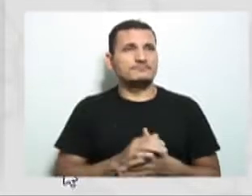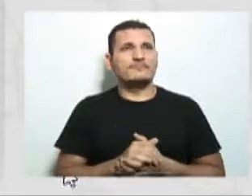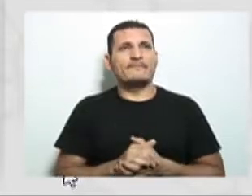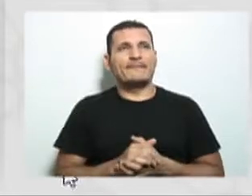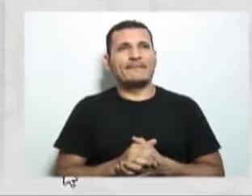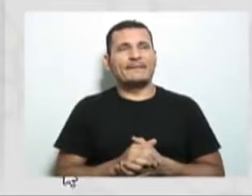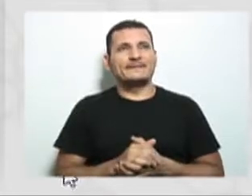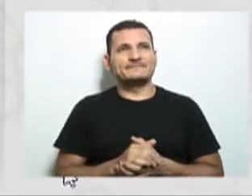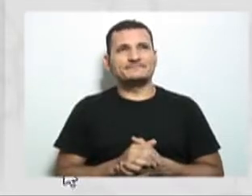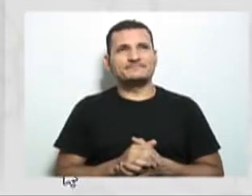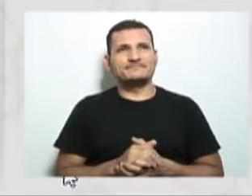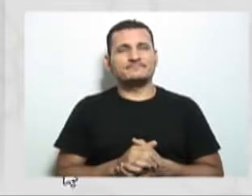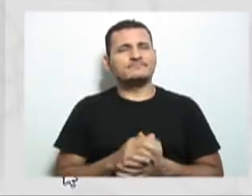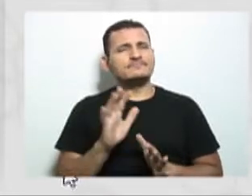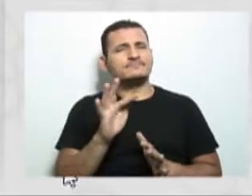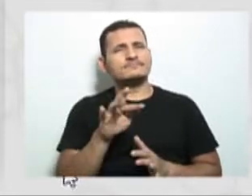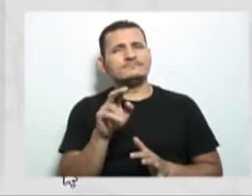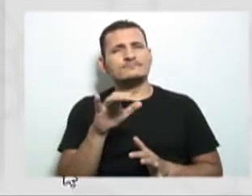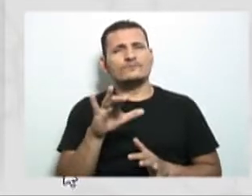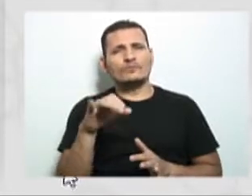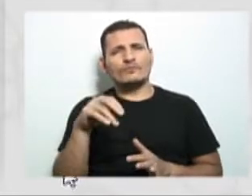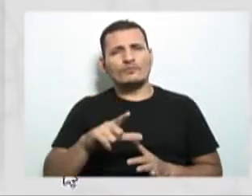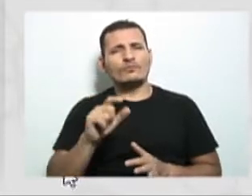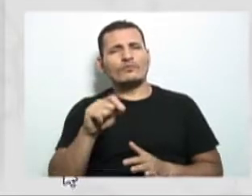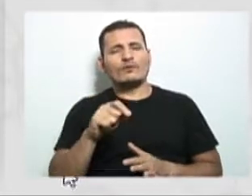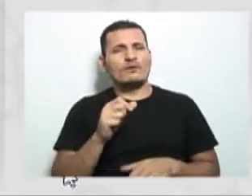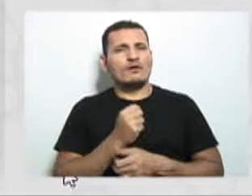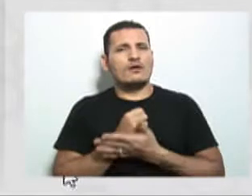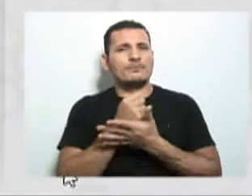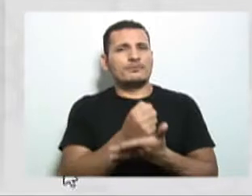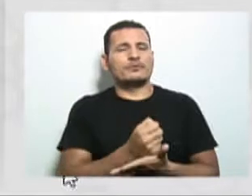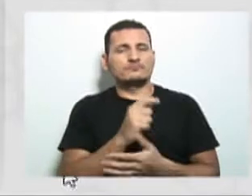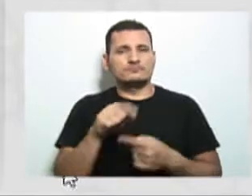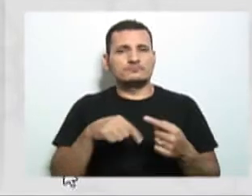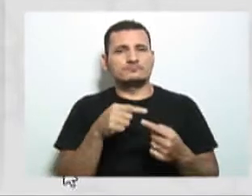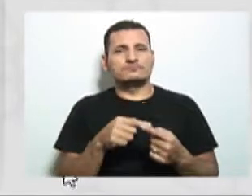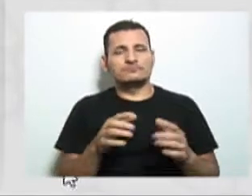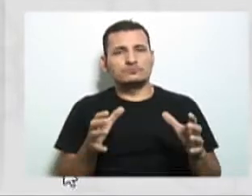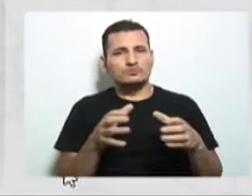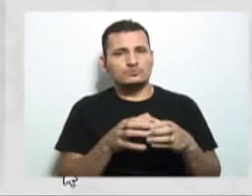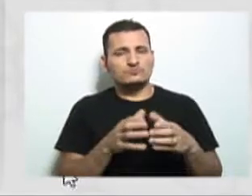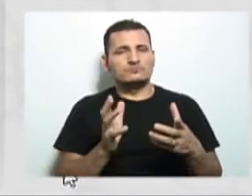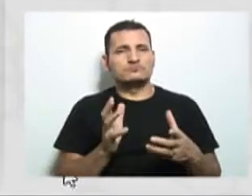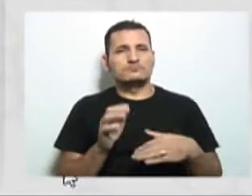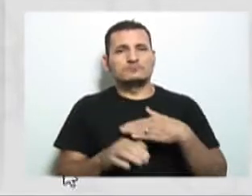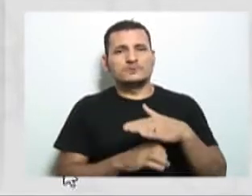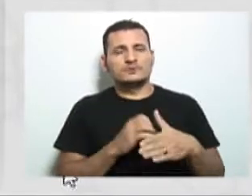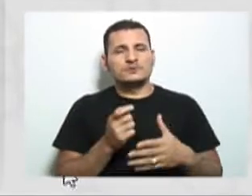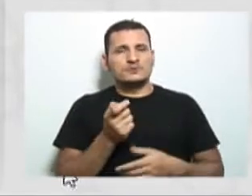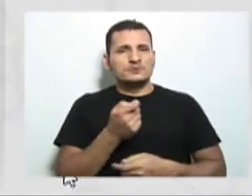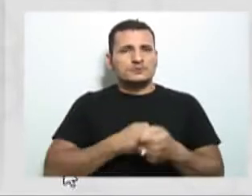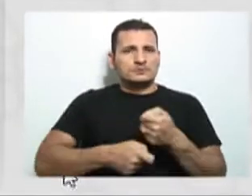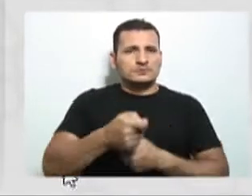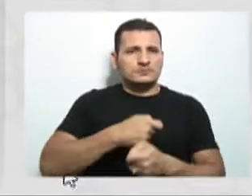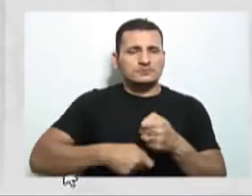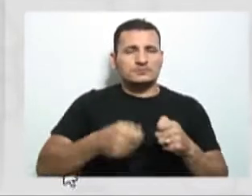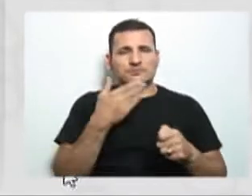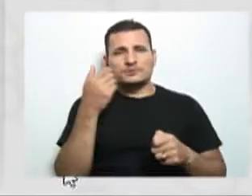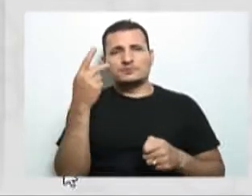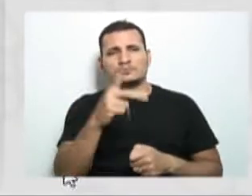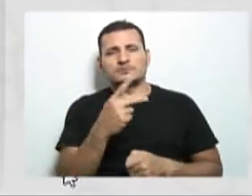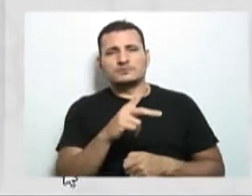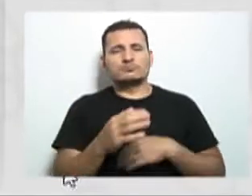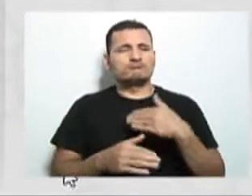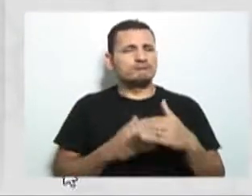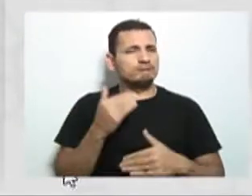funcional. Conflito que apoia os objetivos do grupo, da empresa, da negociação e melhora o seu empenho, porque